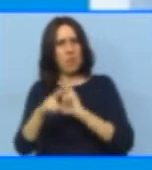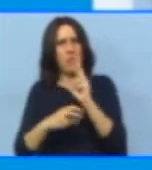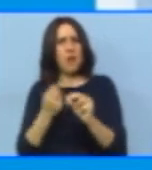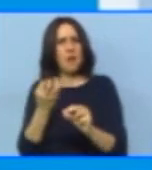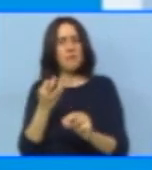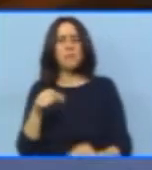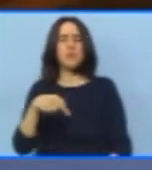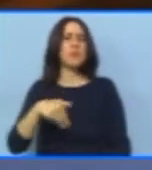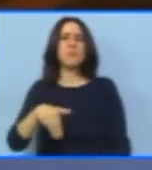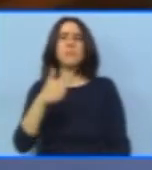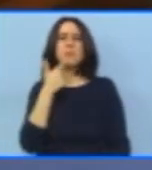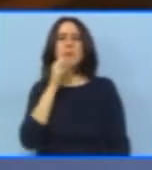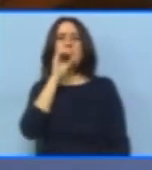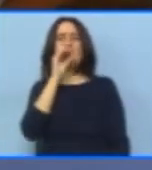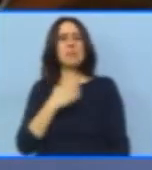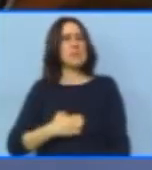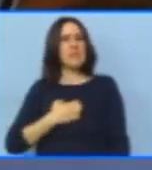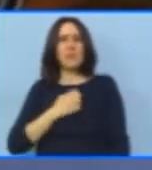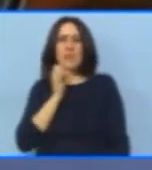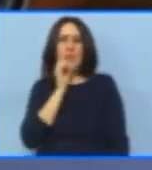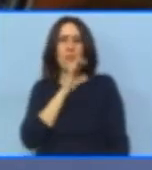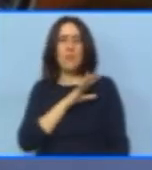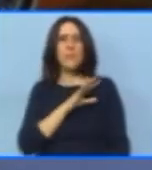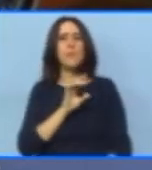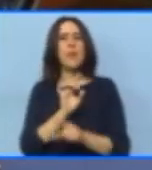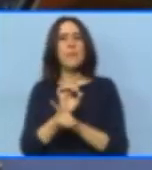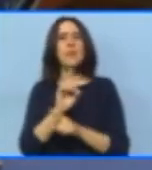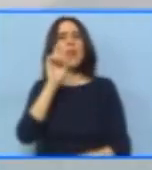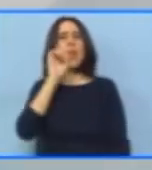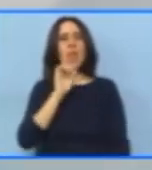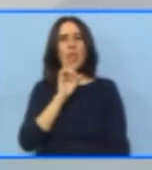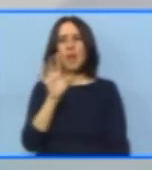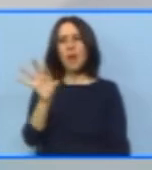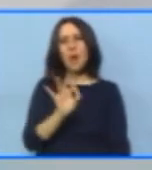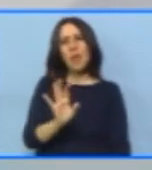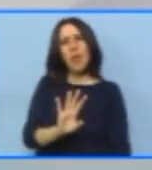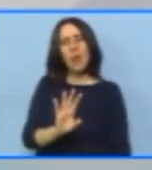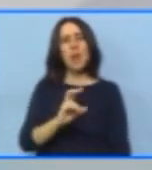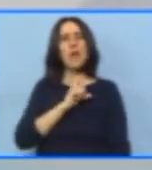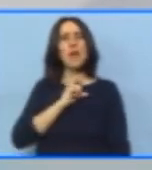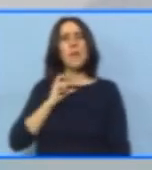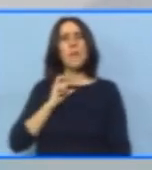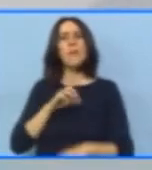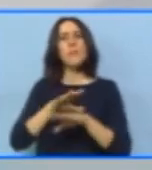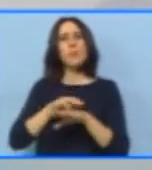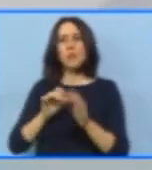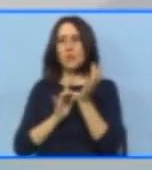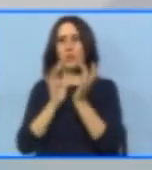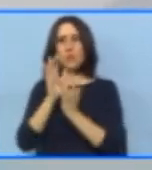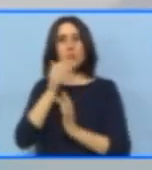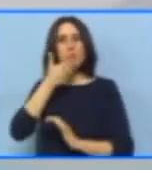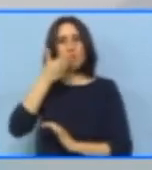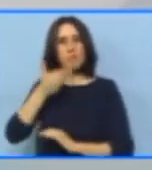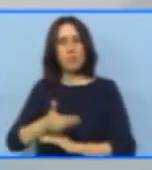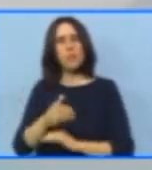faz sentido deixar de ordenar mulheres, porque a experiência de Jesus e a experiência das